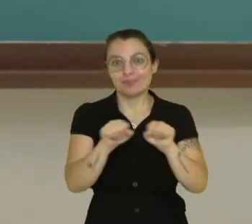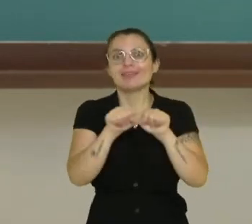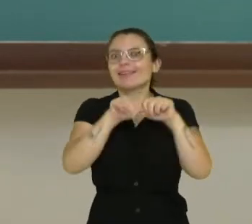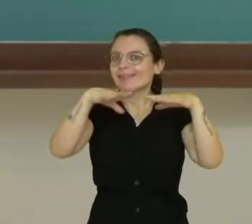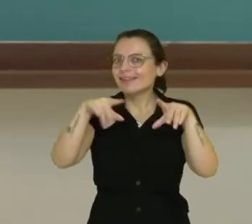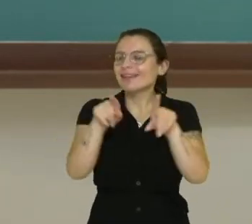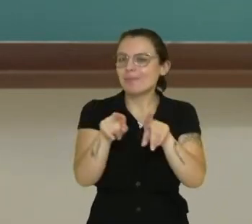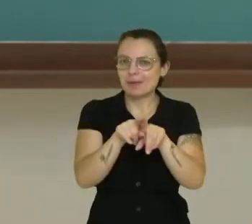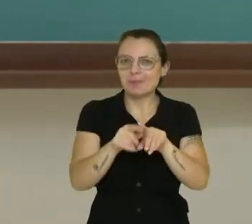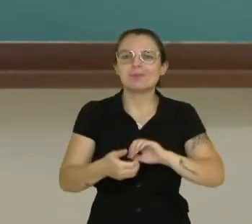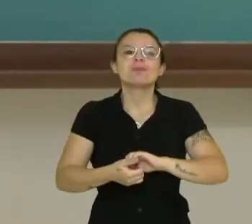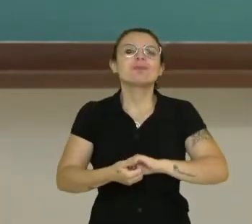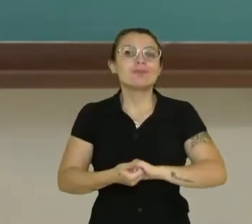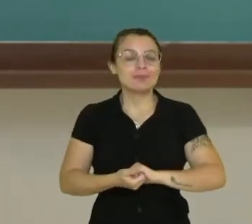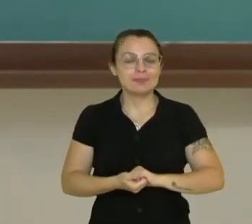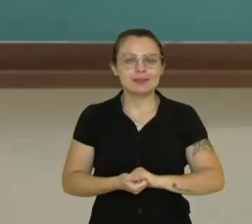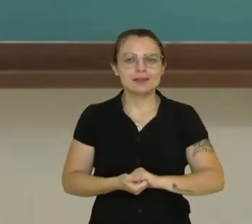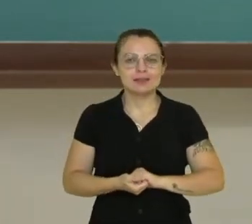utilizando, por exemplo,